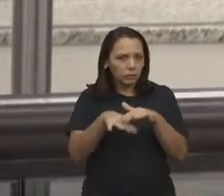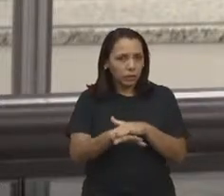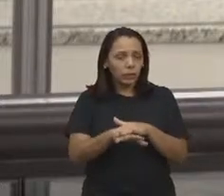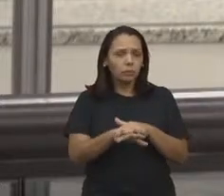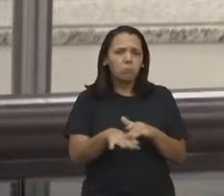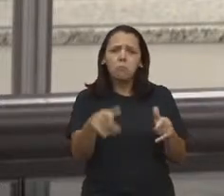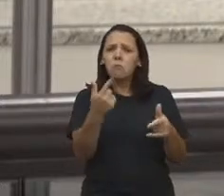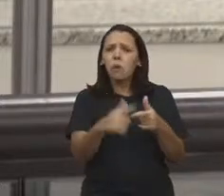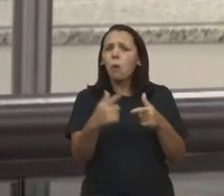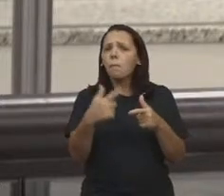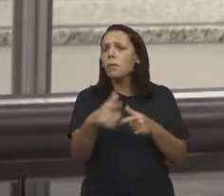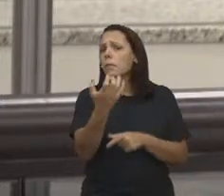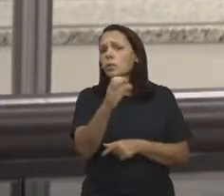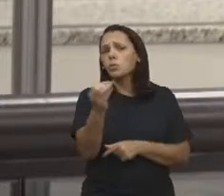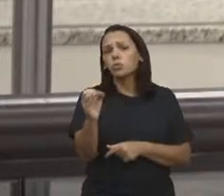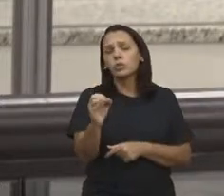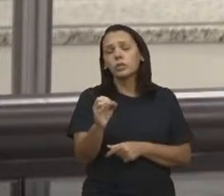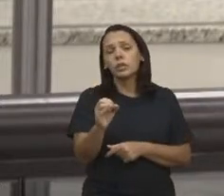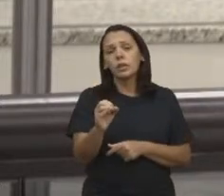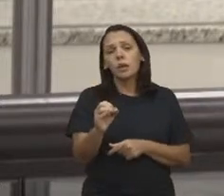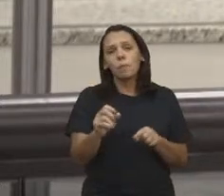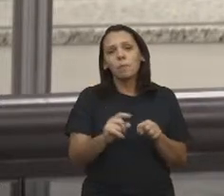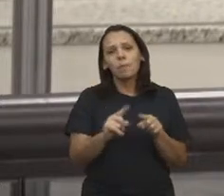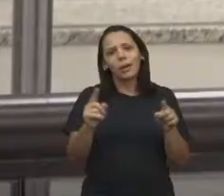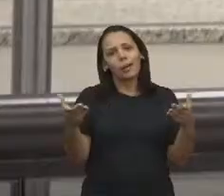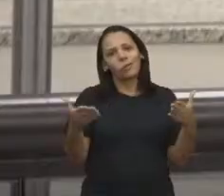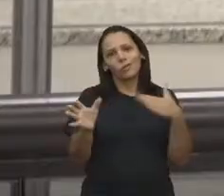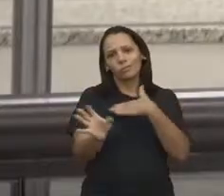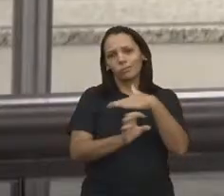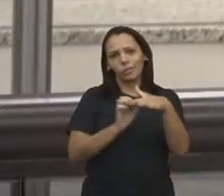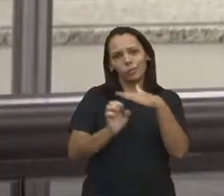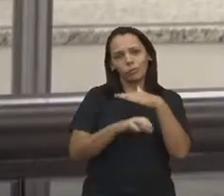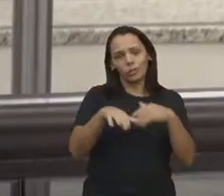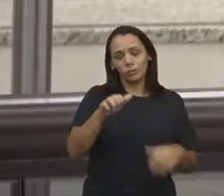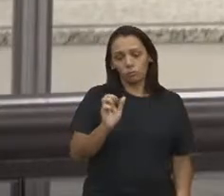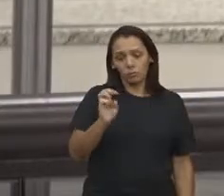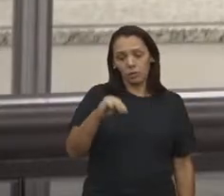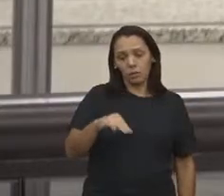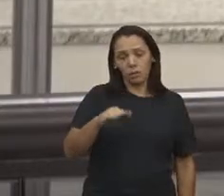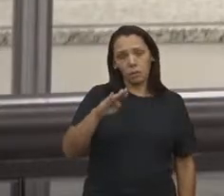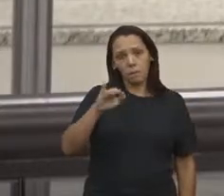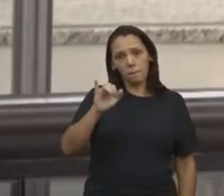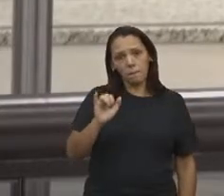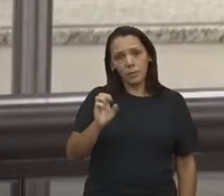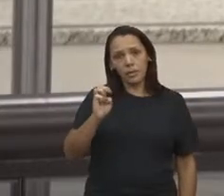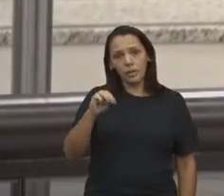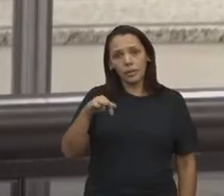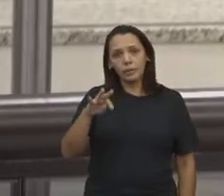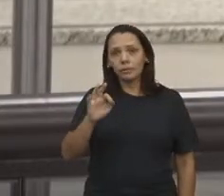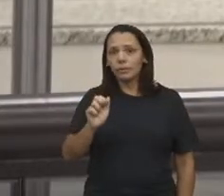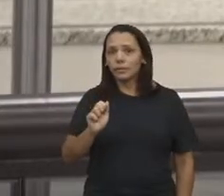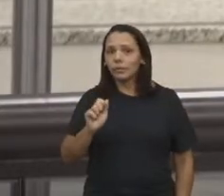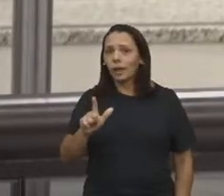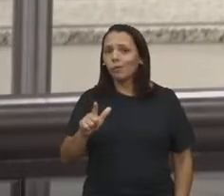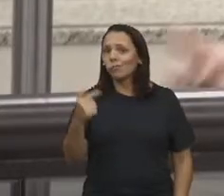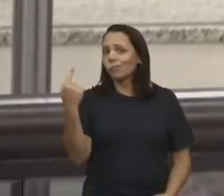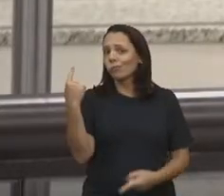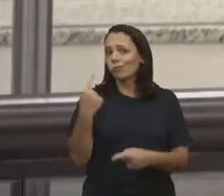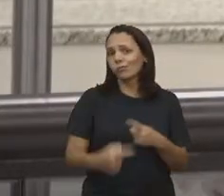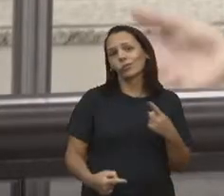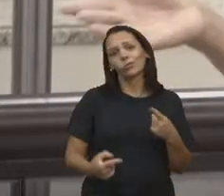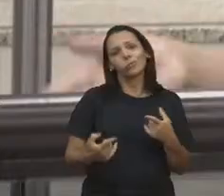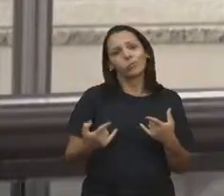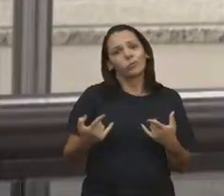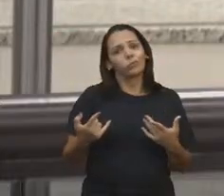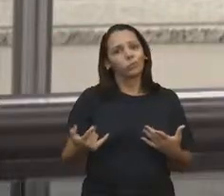nenhum. Agora, a ambiental chegou, pegou a concessão para ela, acabou. Nós que se lasque. Se nós quiser, a